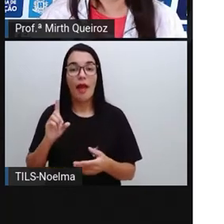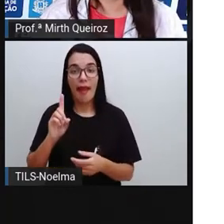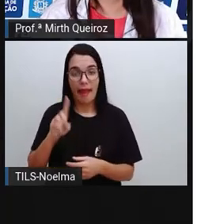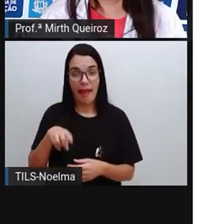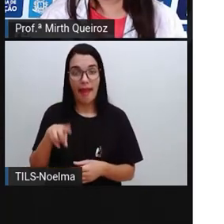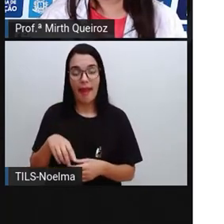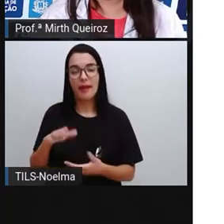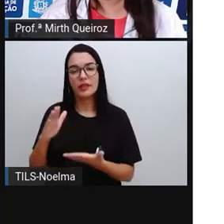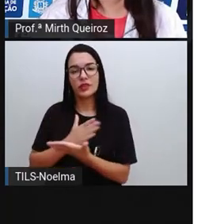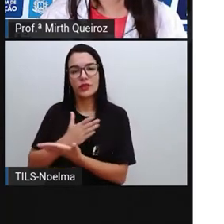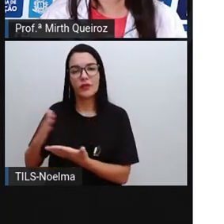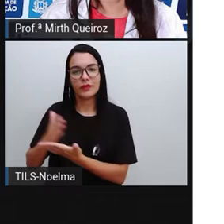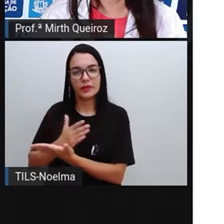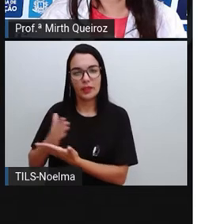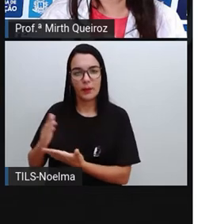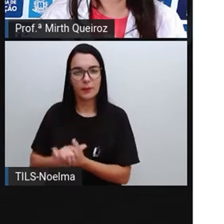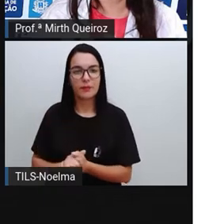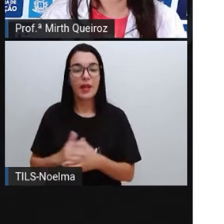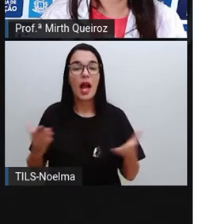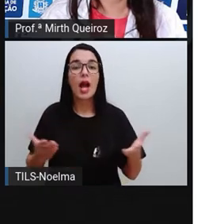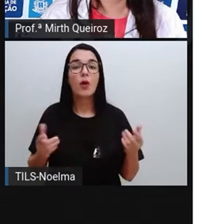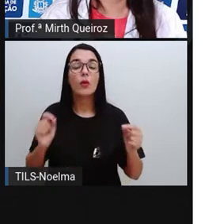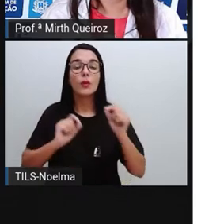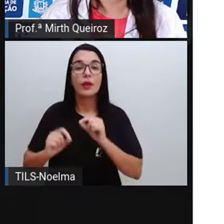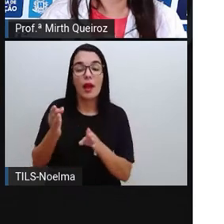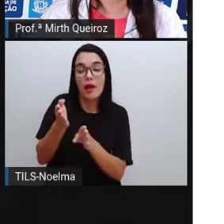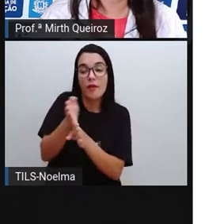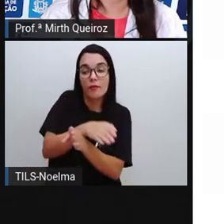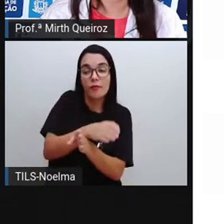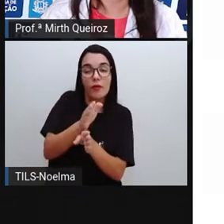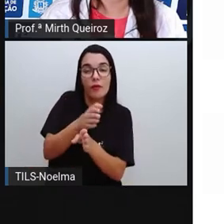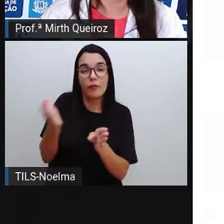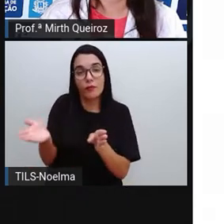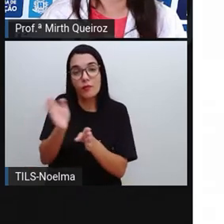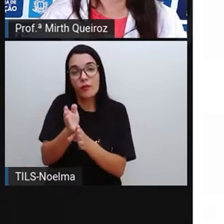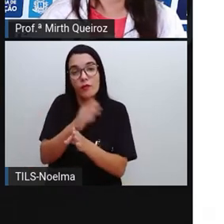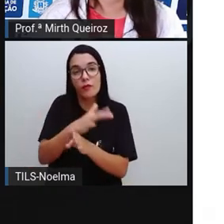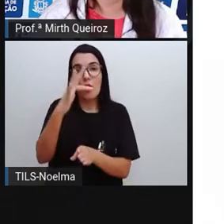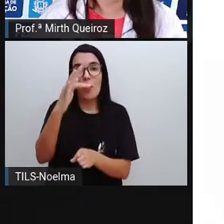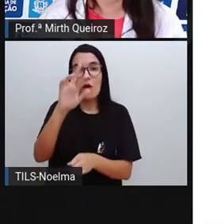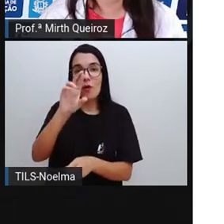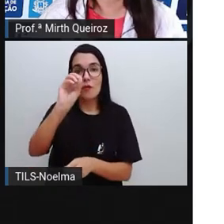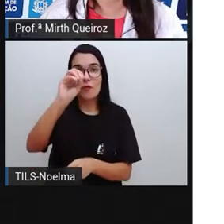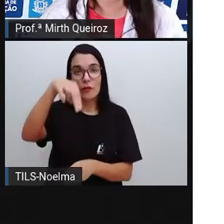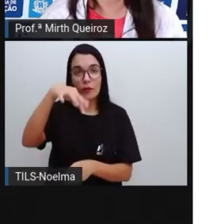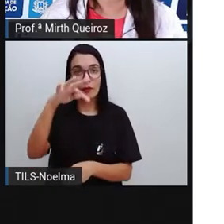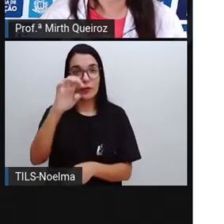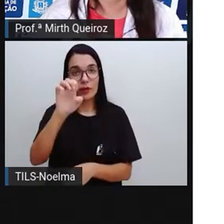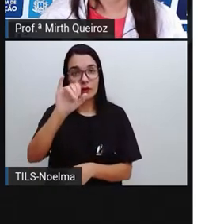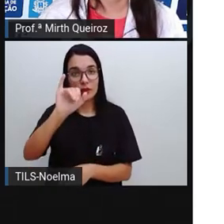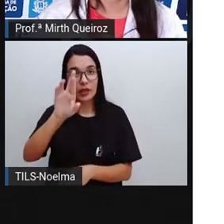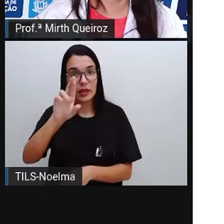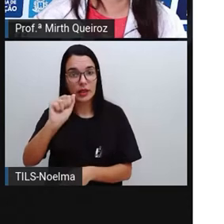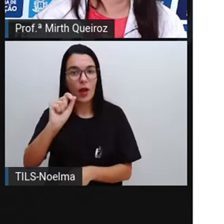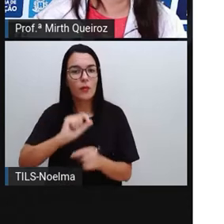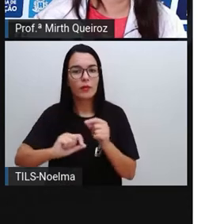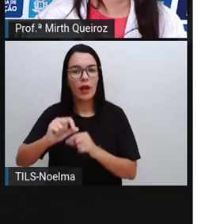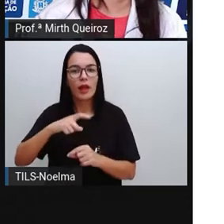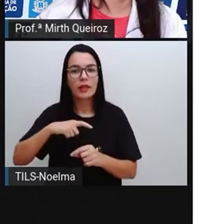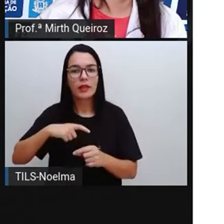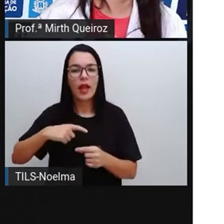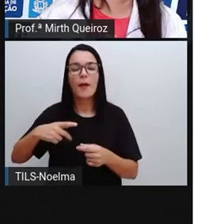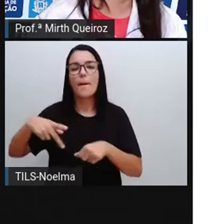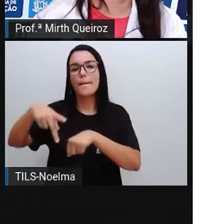E fronteira, já fronteira vai ser empregado para definir a separação de países, como é o caso da